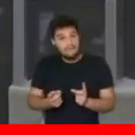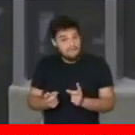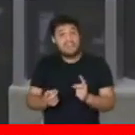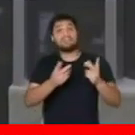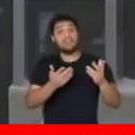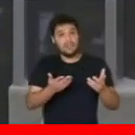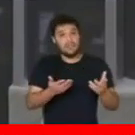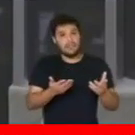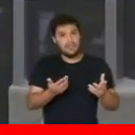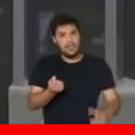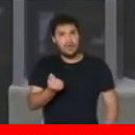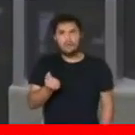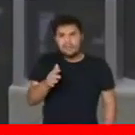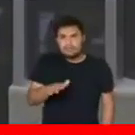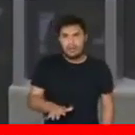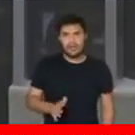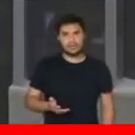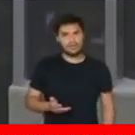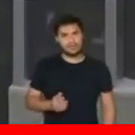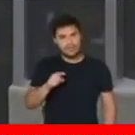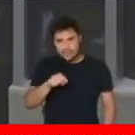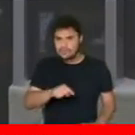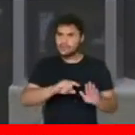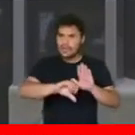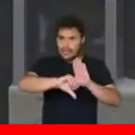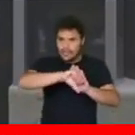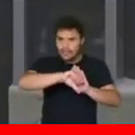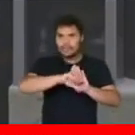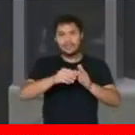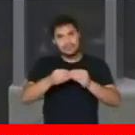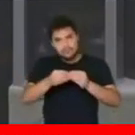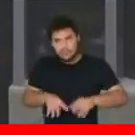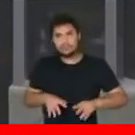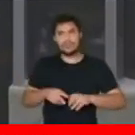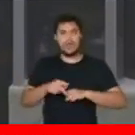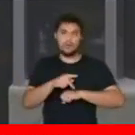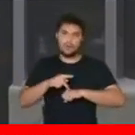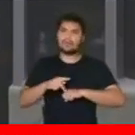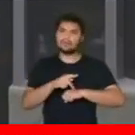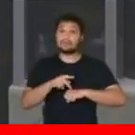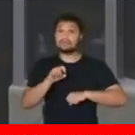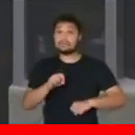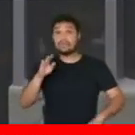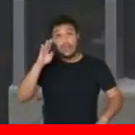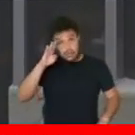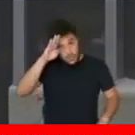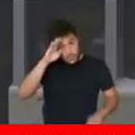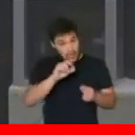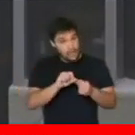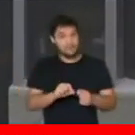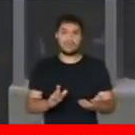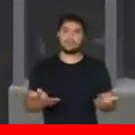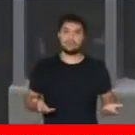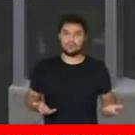ao preço de nada, é crime de lesa pátria se esse governo Bolsonaro fizer um absurdo desse.